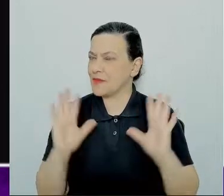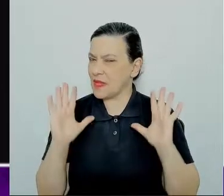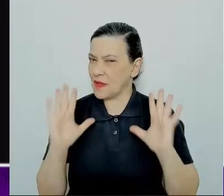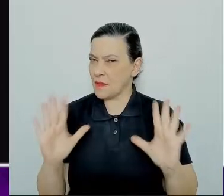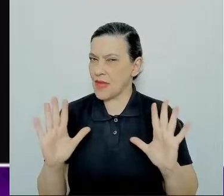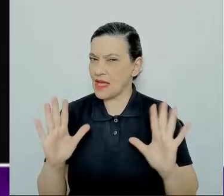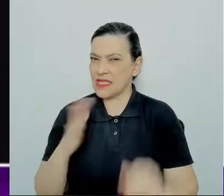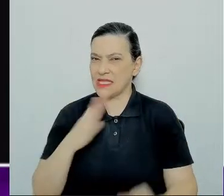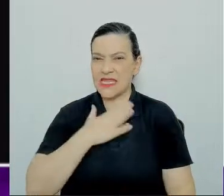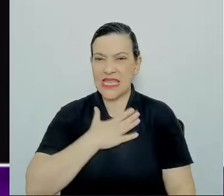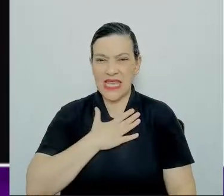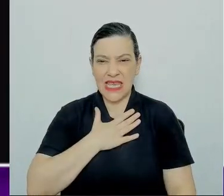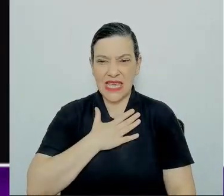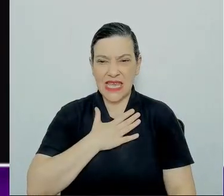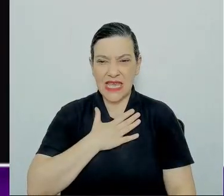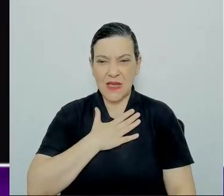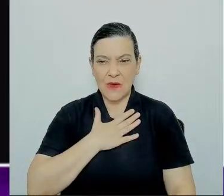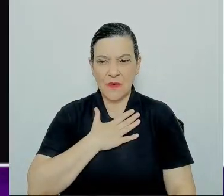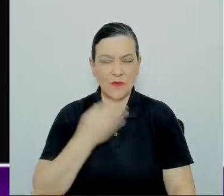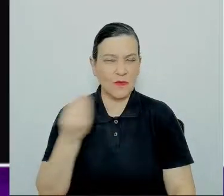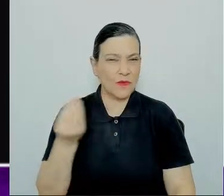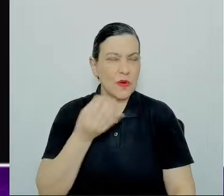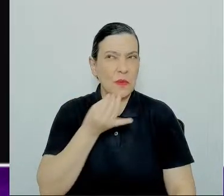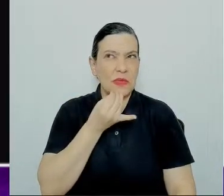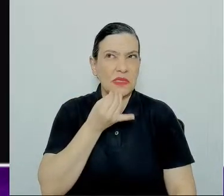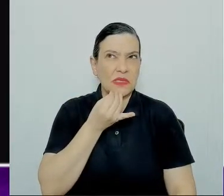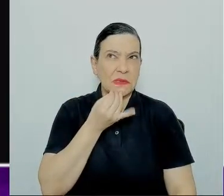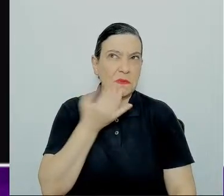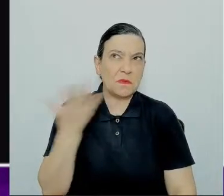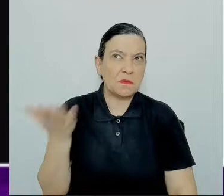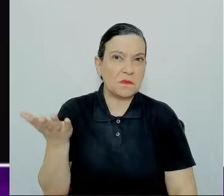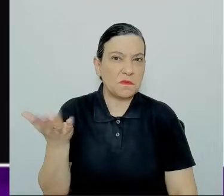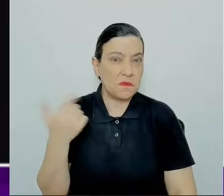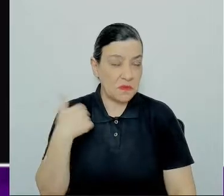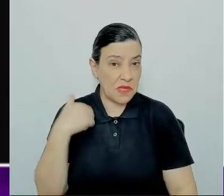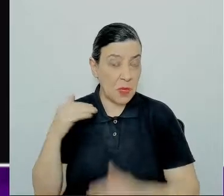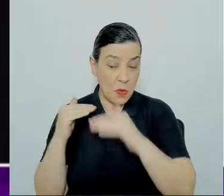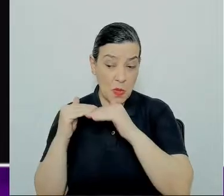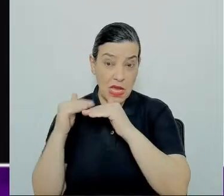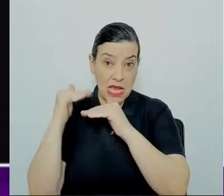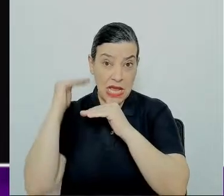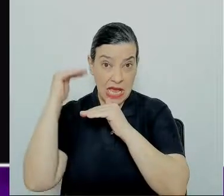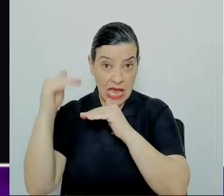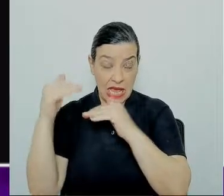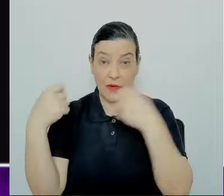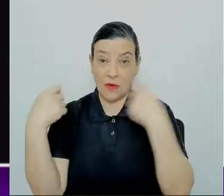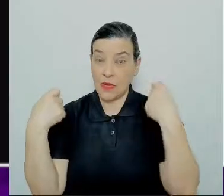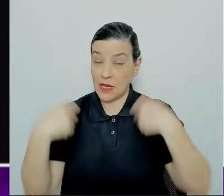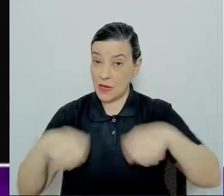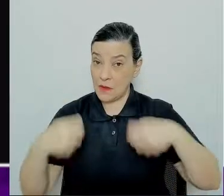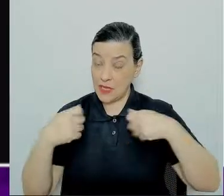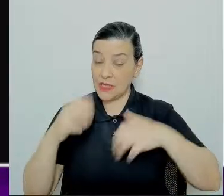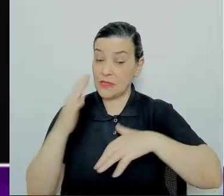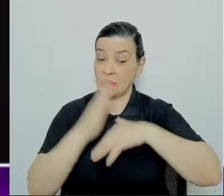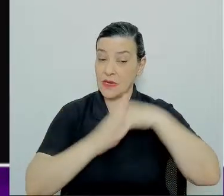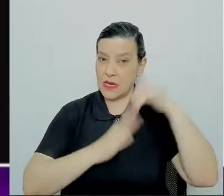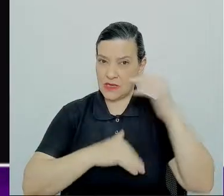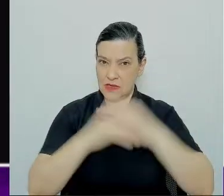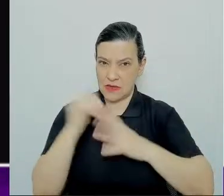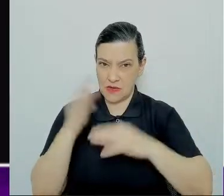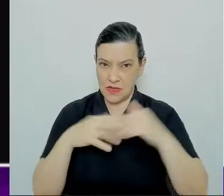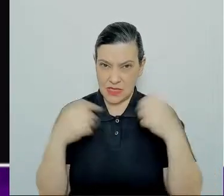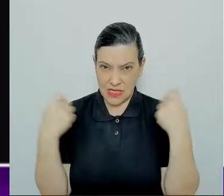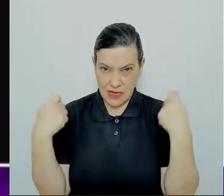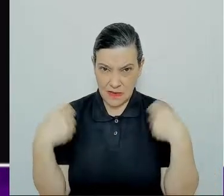com uma qualificação, mesmo com um cargo que eu precise fazer certas ações, eu vou precisar fazer